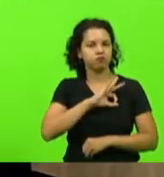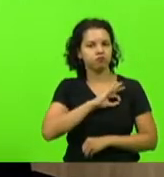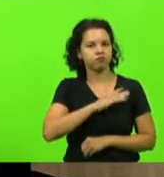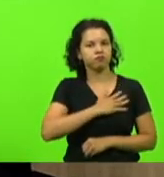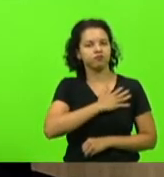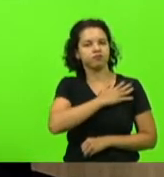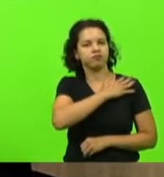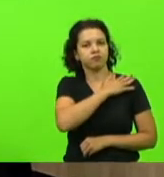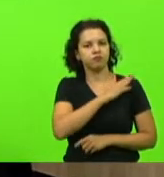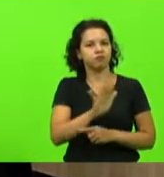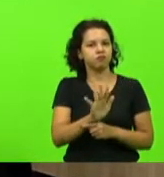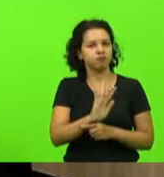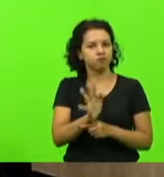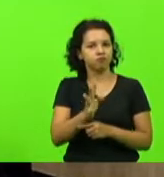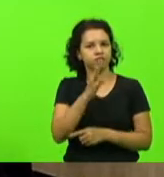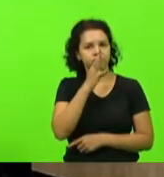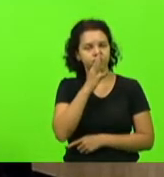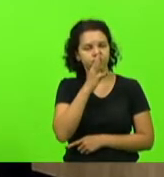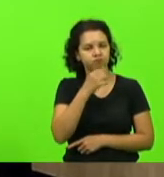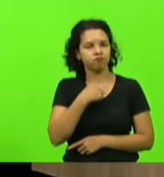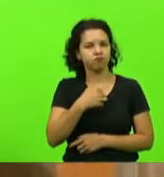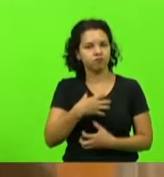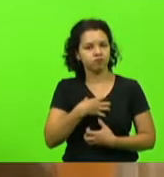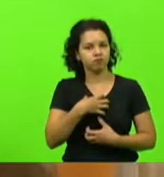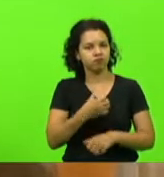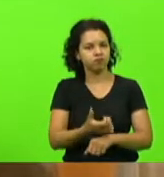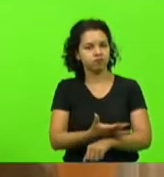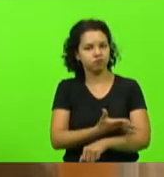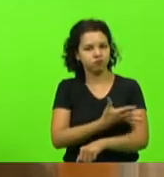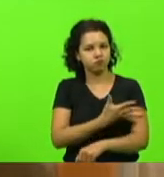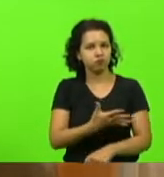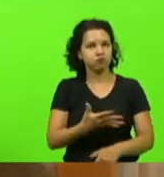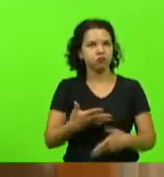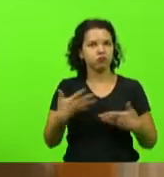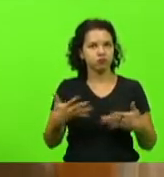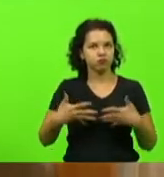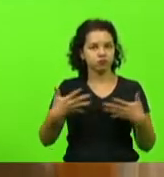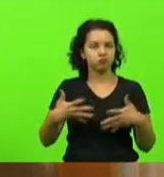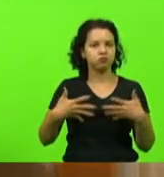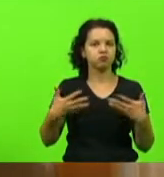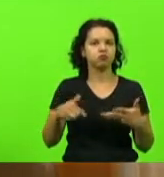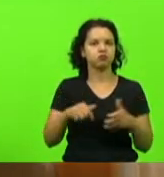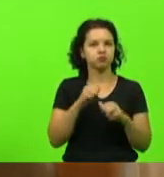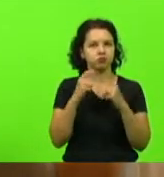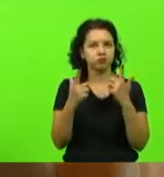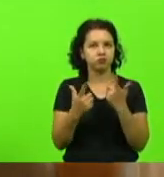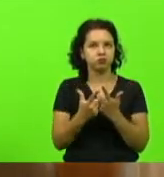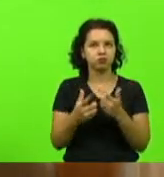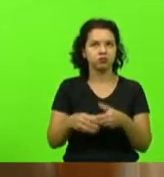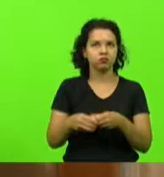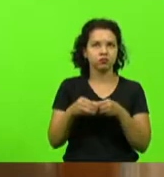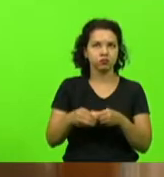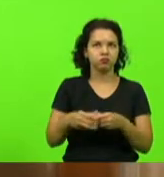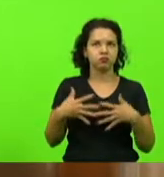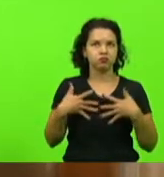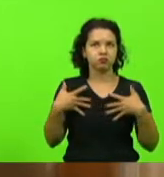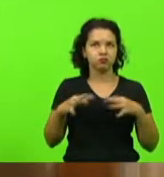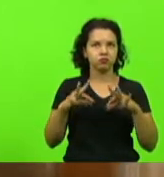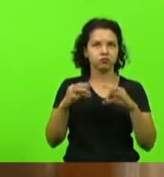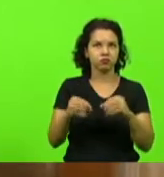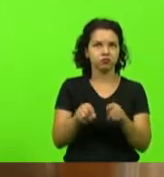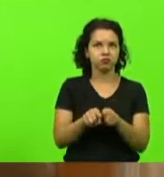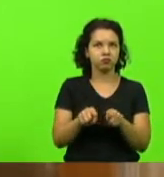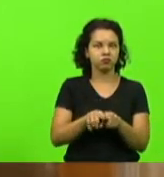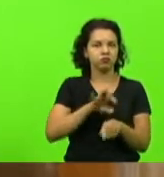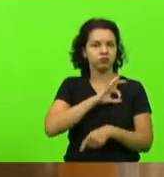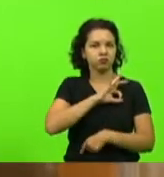um vídeo impressionante que me emocionou e com grande alegria esta casa homenageia esses heróis e homenageando ele, todos os nossos heróis policiais militares